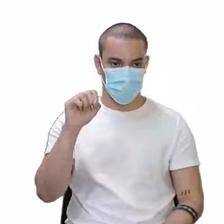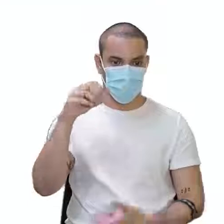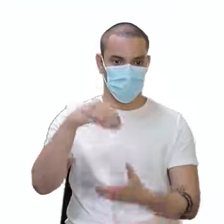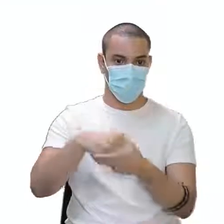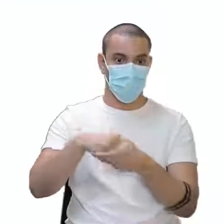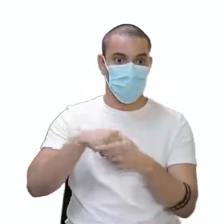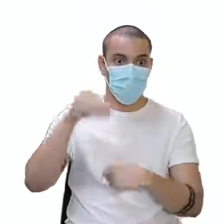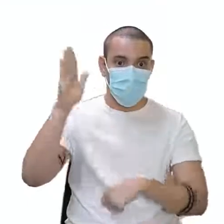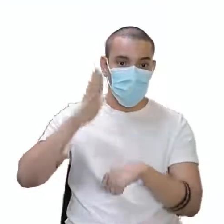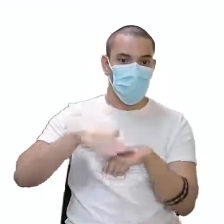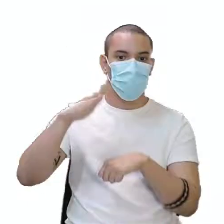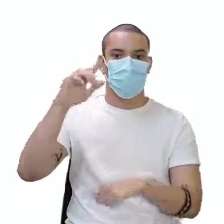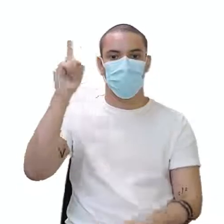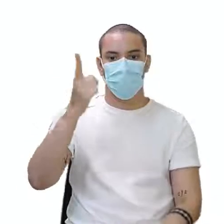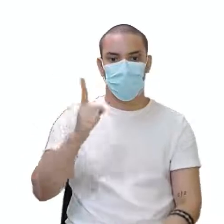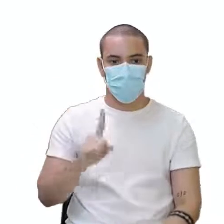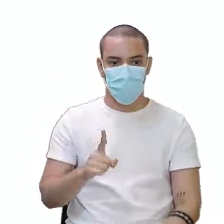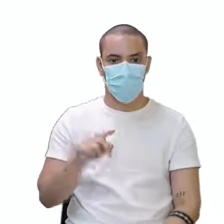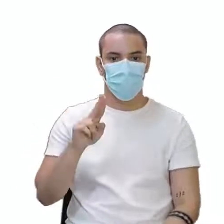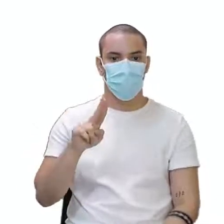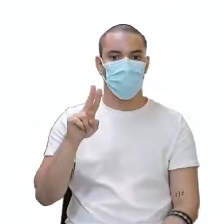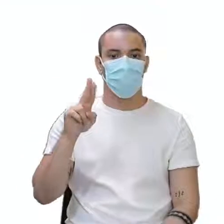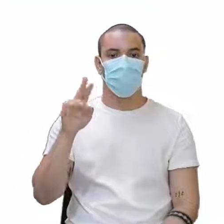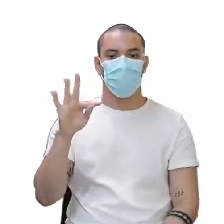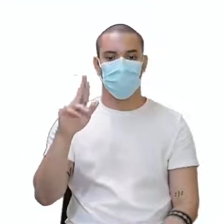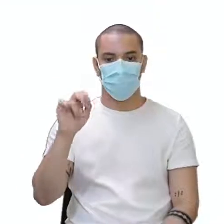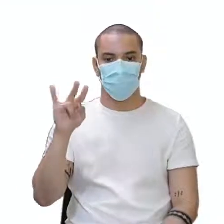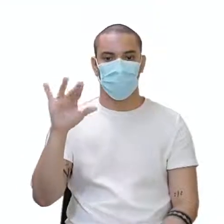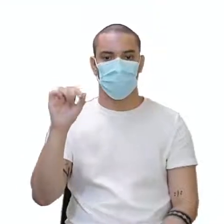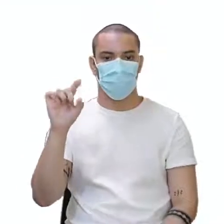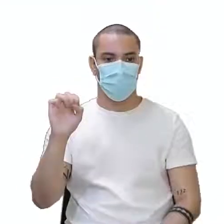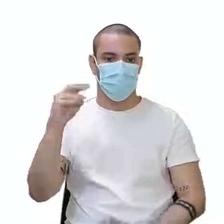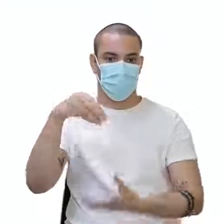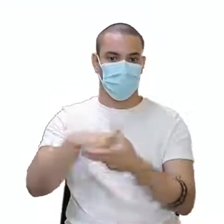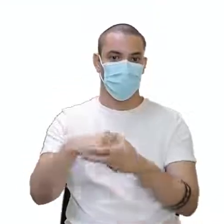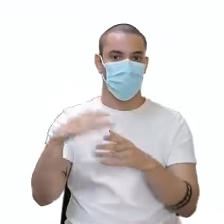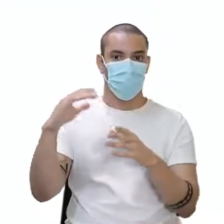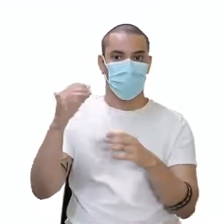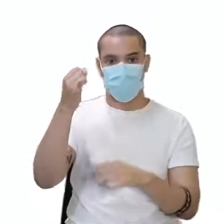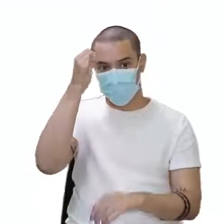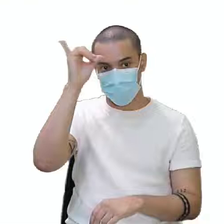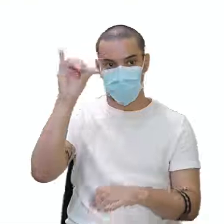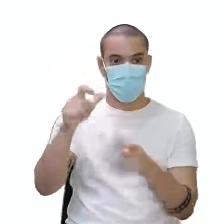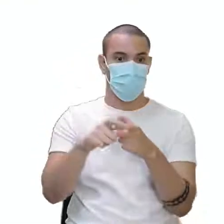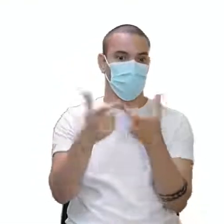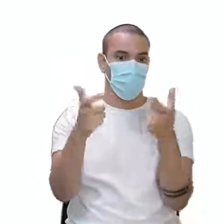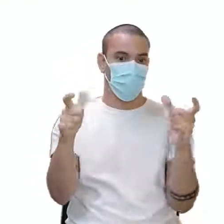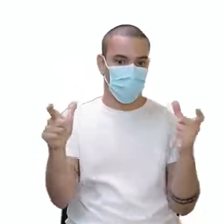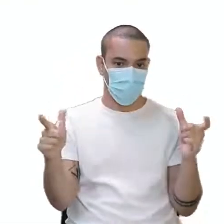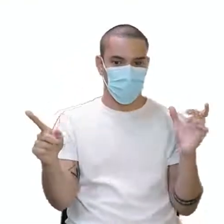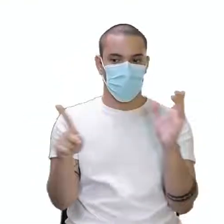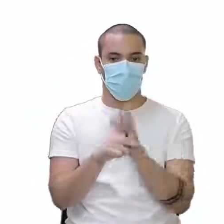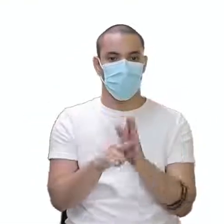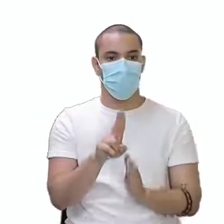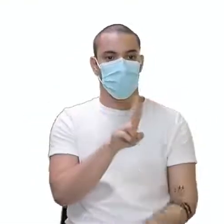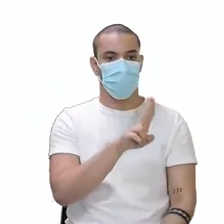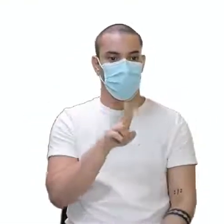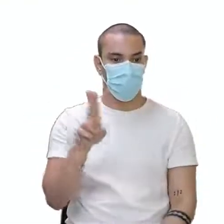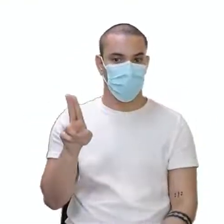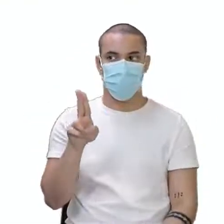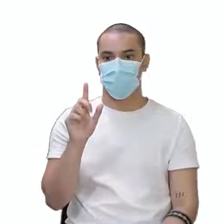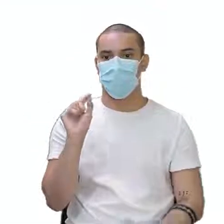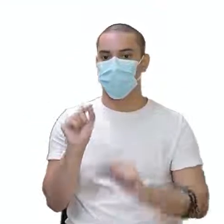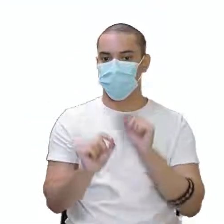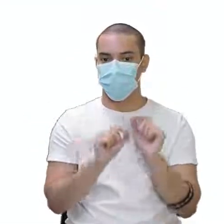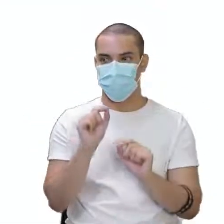superfícies, mais os raios ultravioletas ficam retidos na atmosfera, ampliando o fenômeno denominado